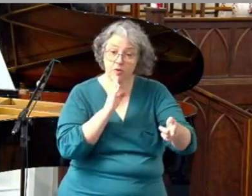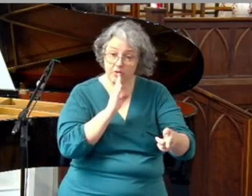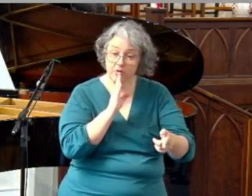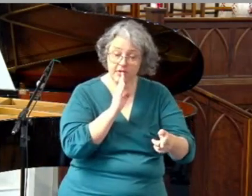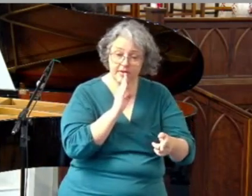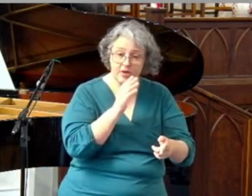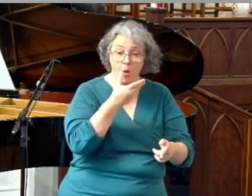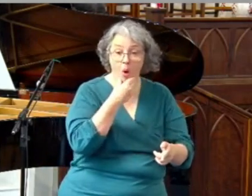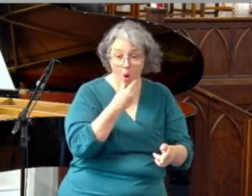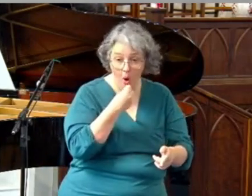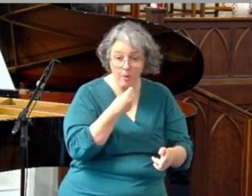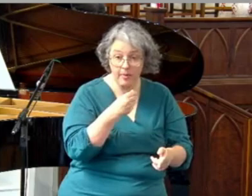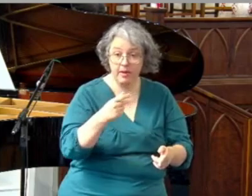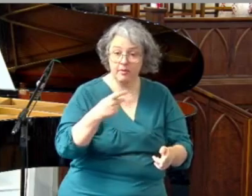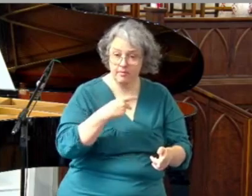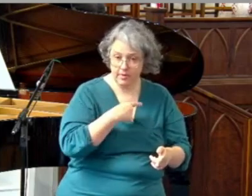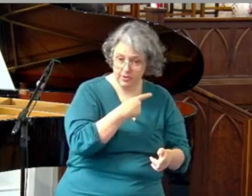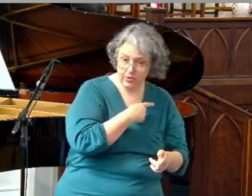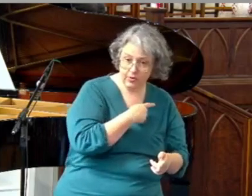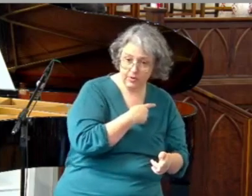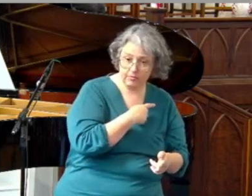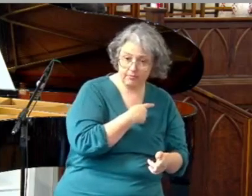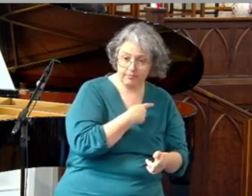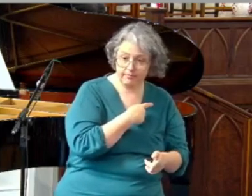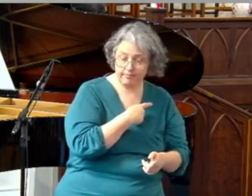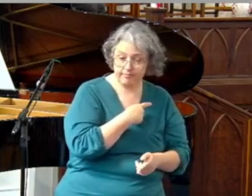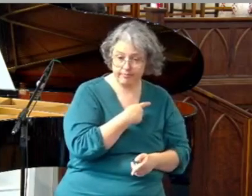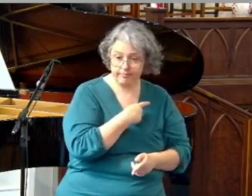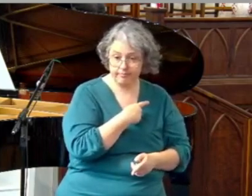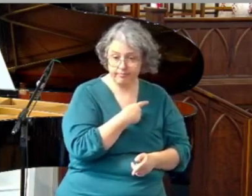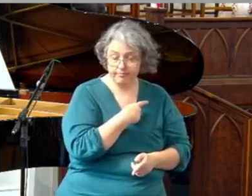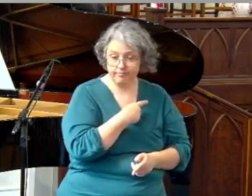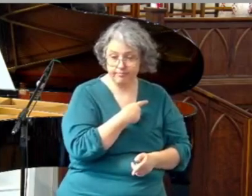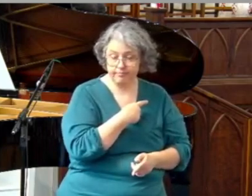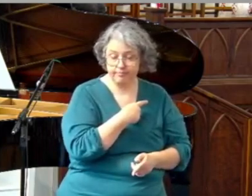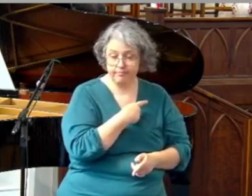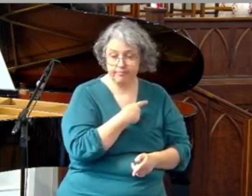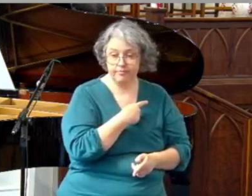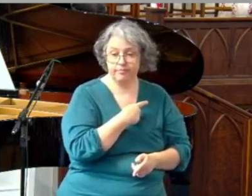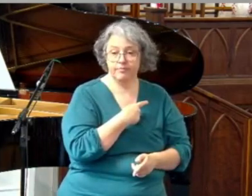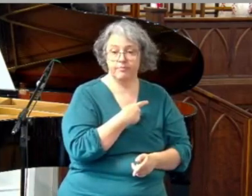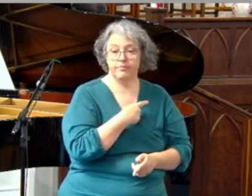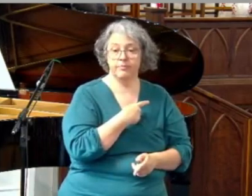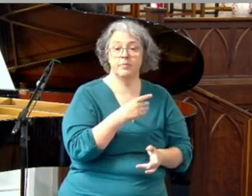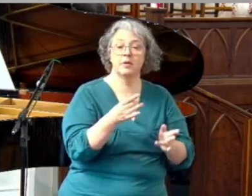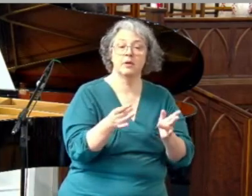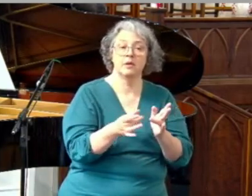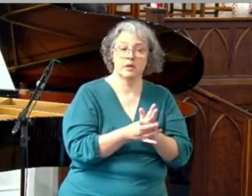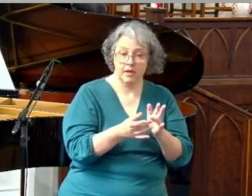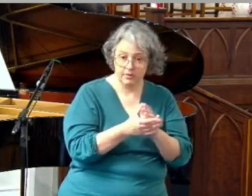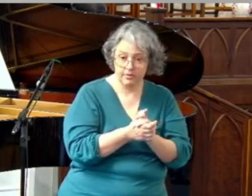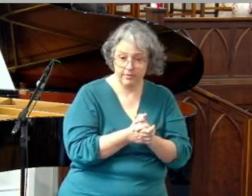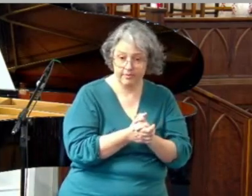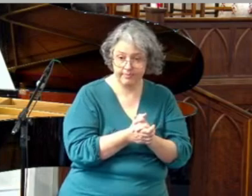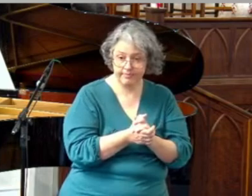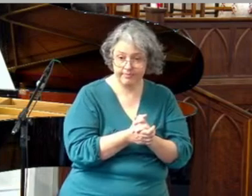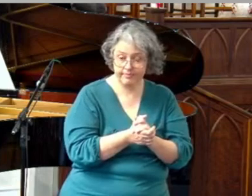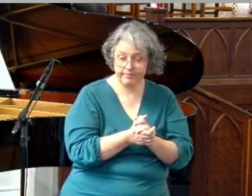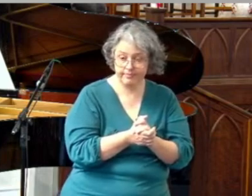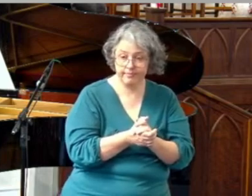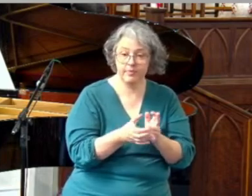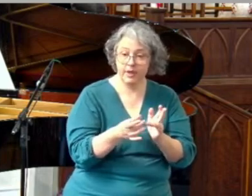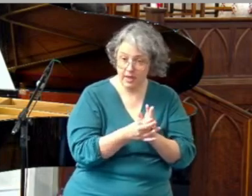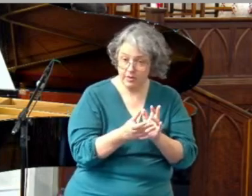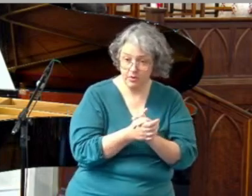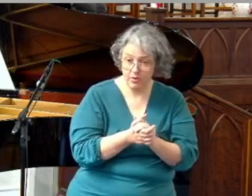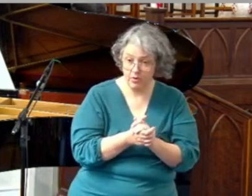um pastor presbiteriano da igreja reformada. E eles simplesmente